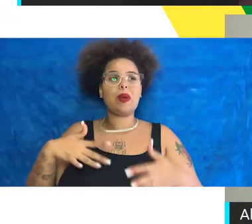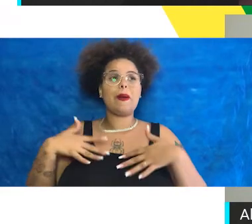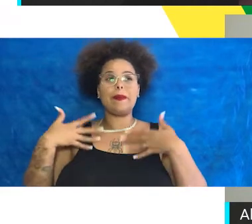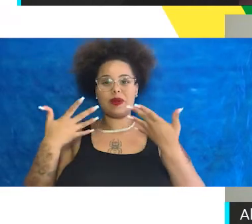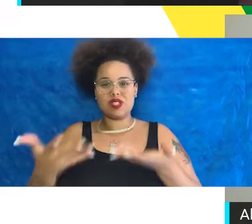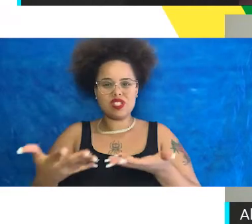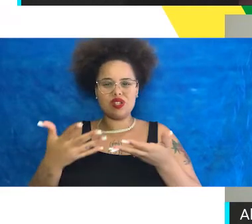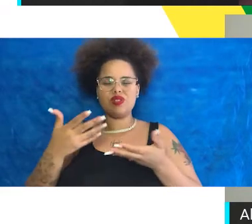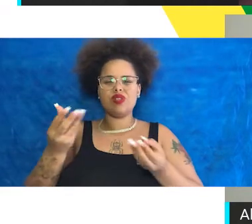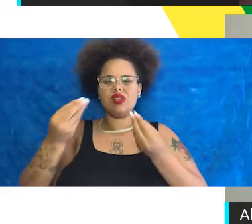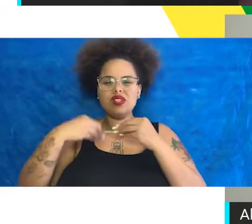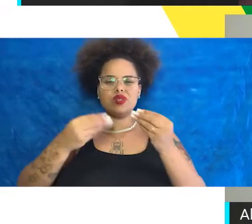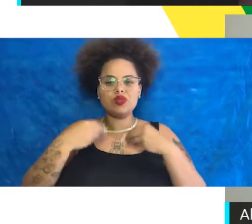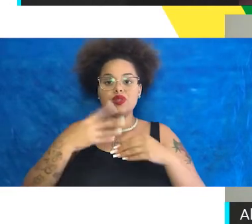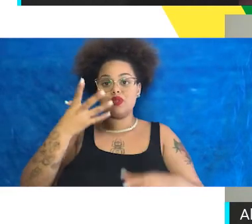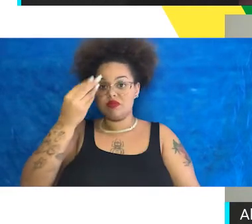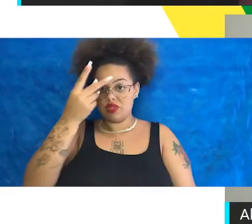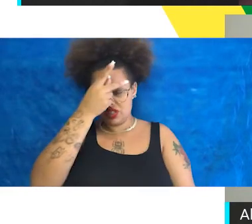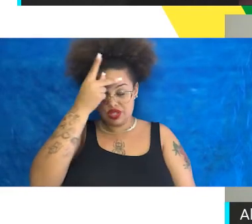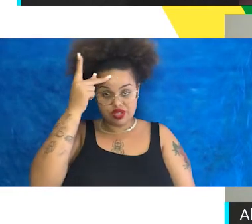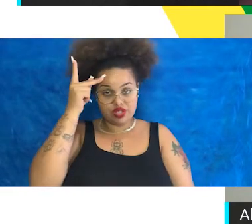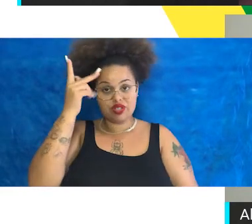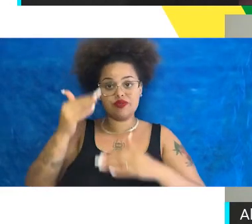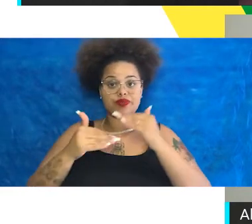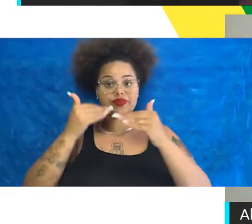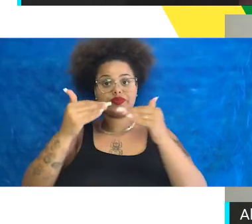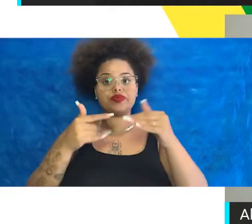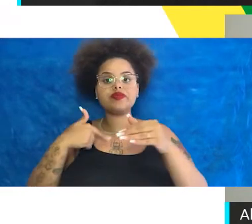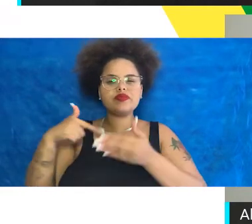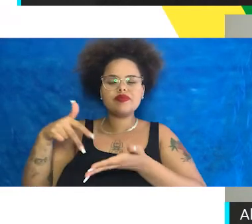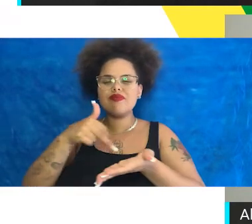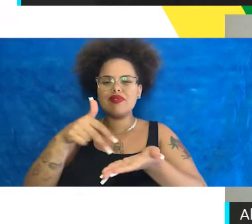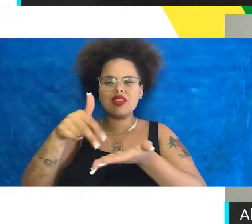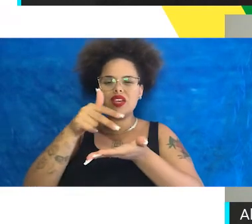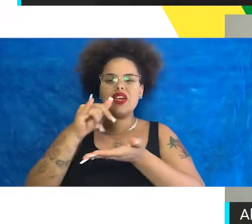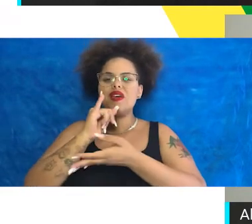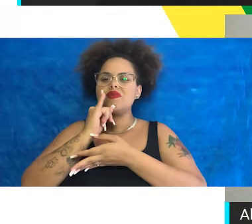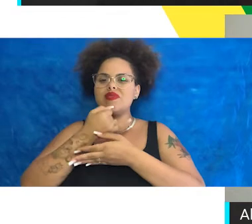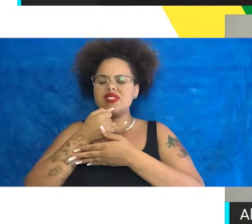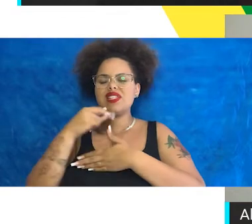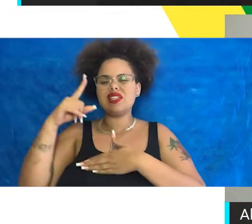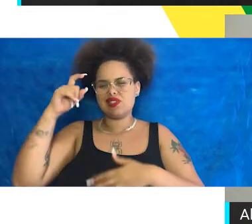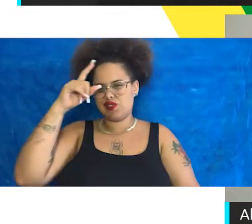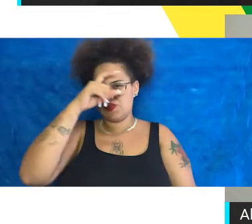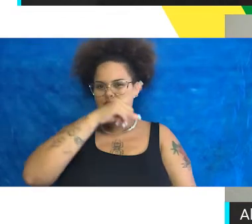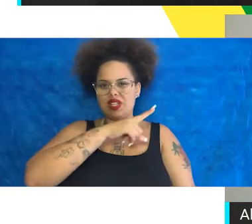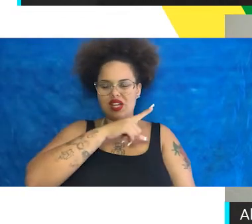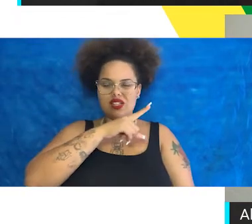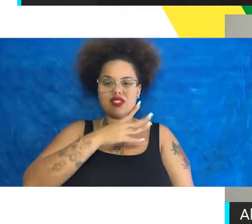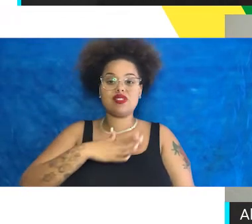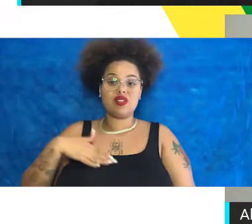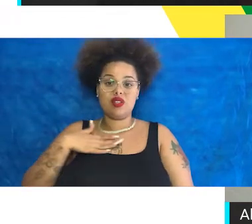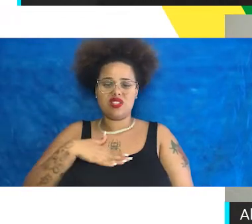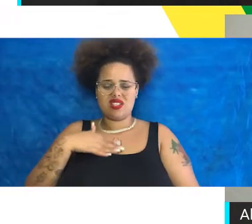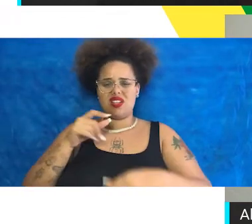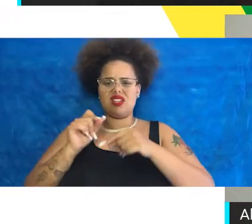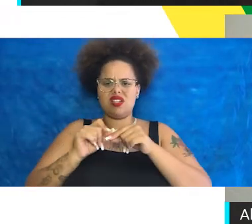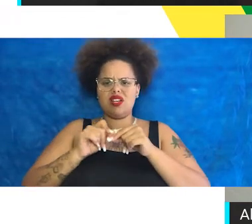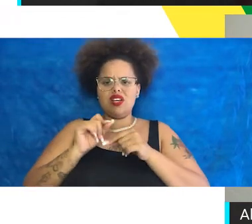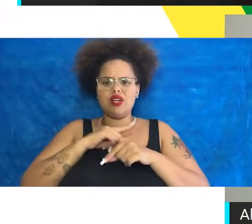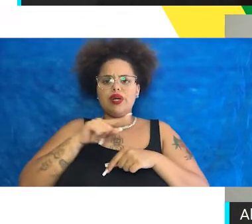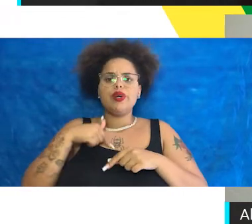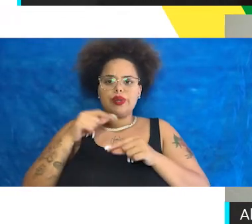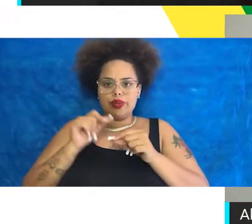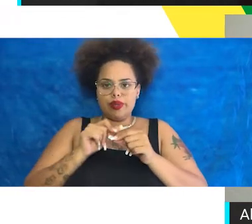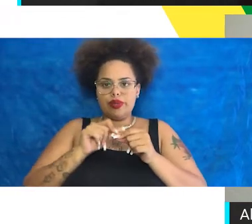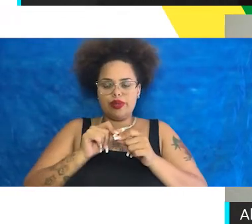assim, nutre muito a gente à medida que a gente vai caminhando, apesar das dificuldades. Gostar de fazer o que a gente